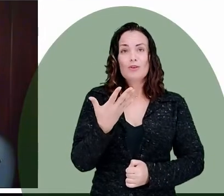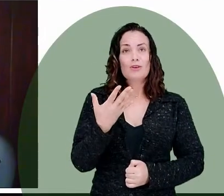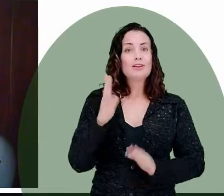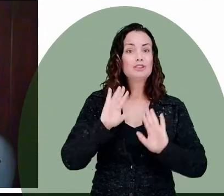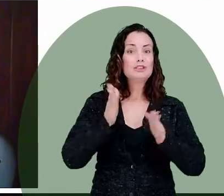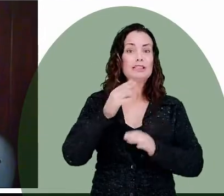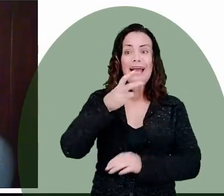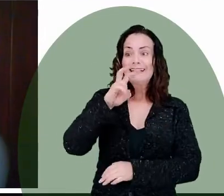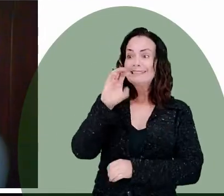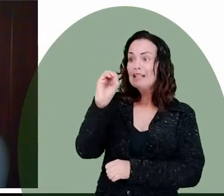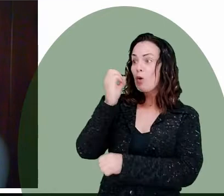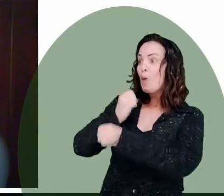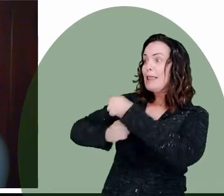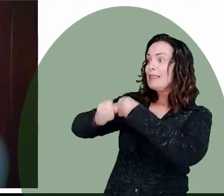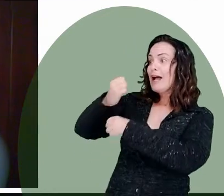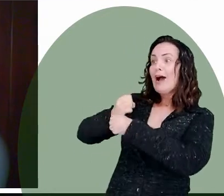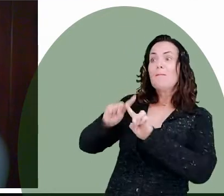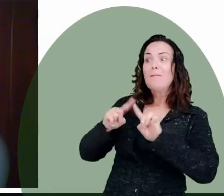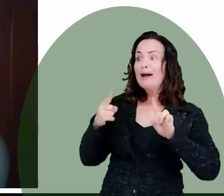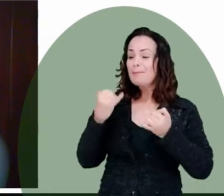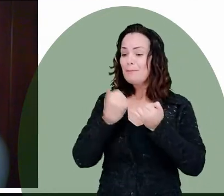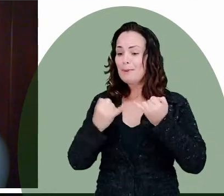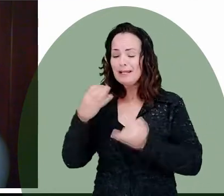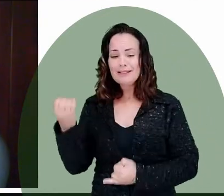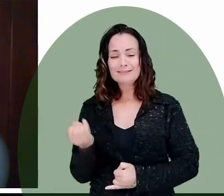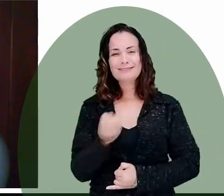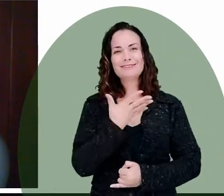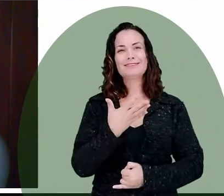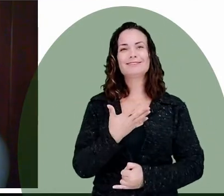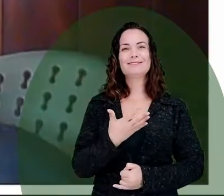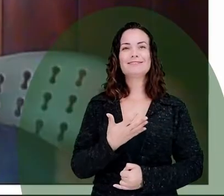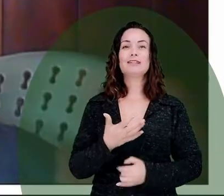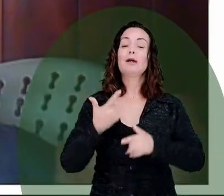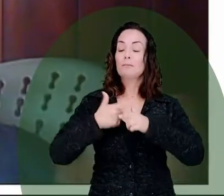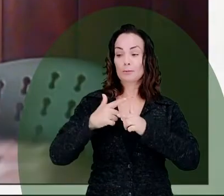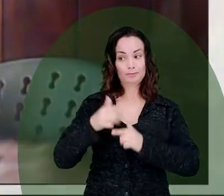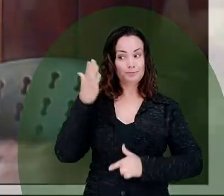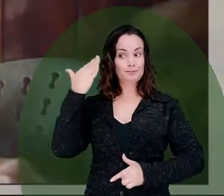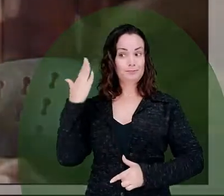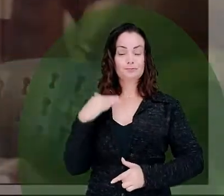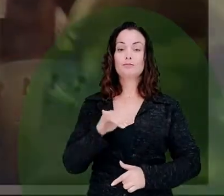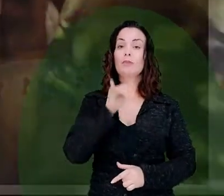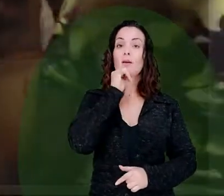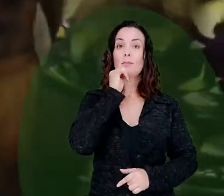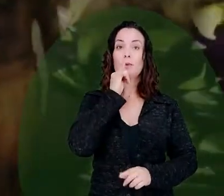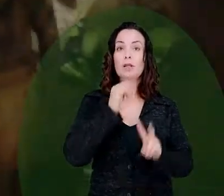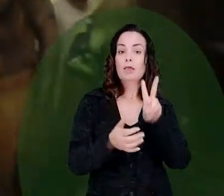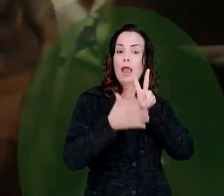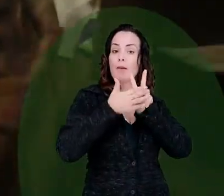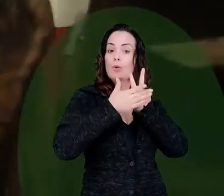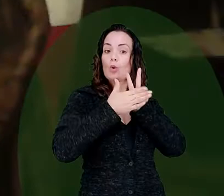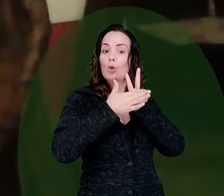de 50 anos. O problema é antigo e continua o mesmo. Por exemplo, os índios